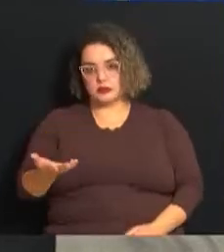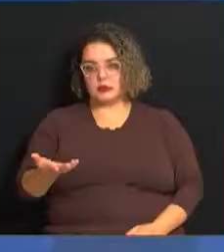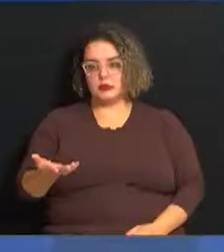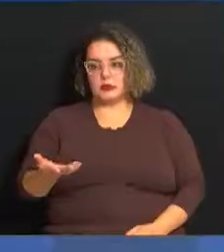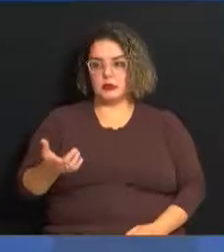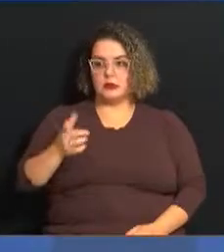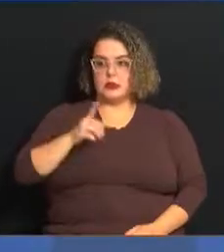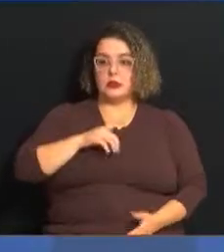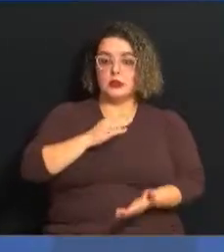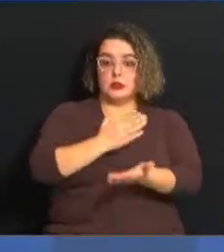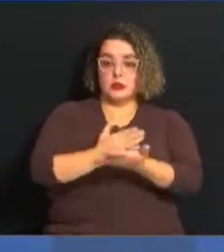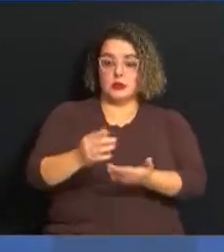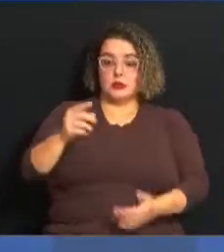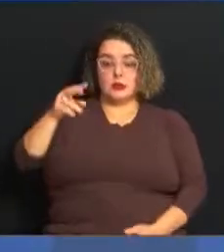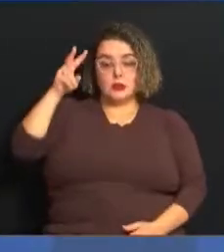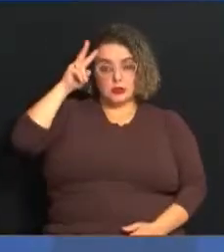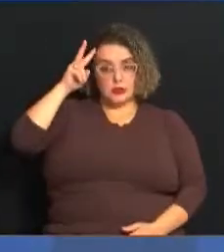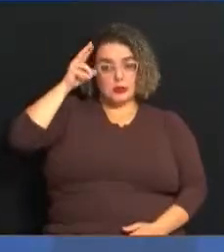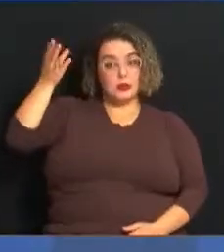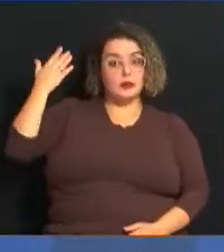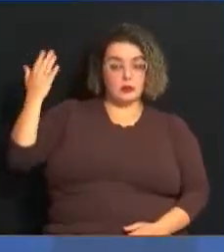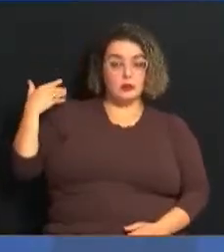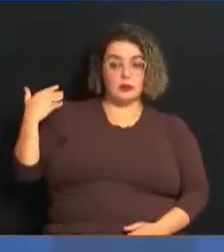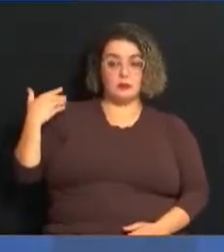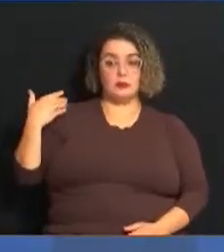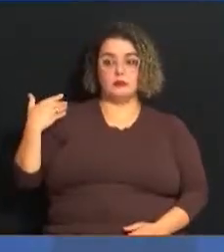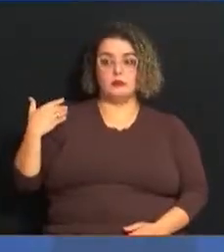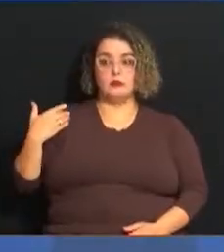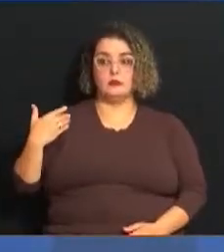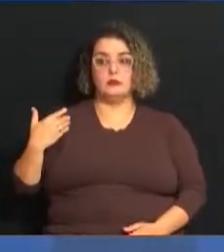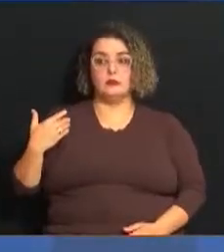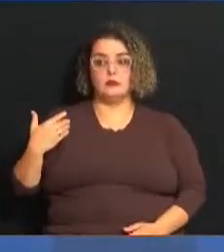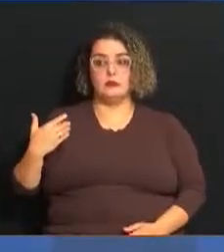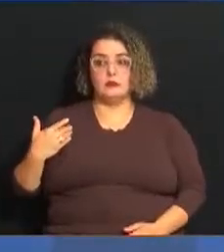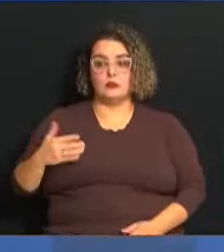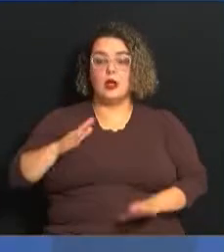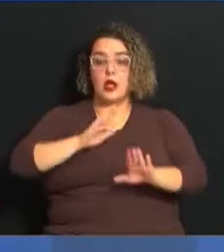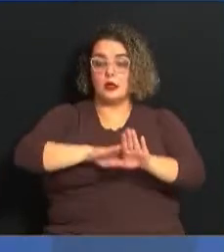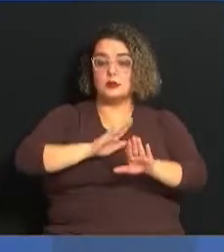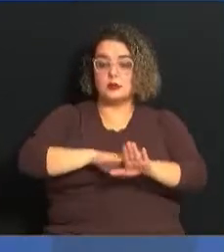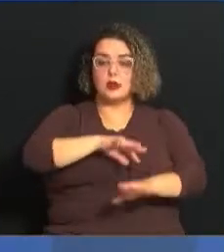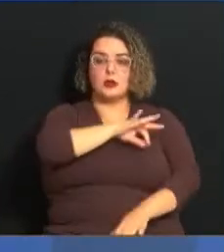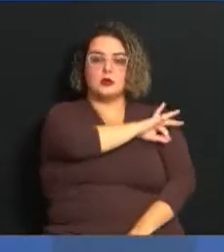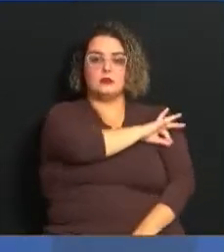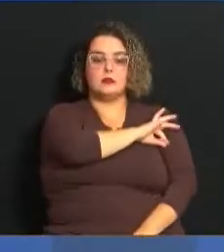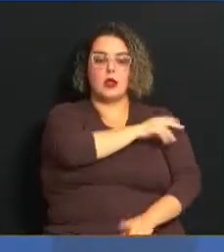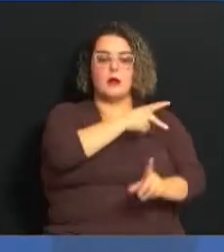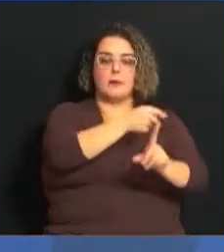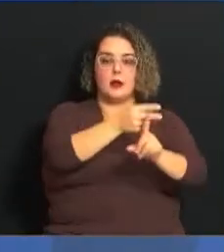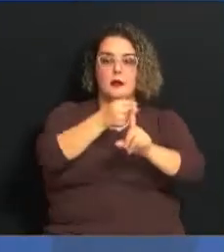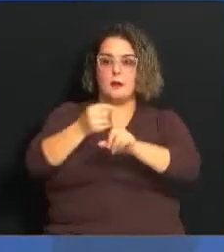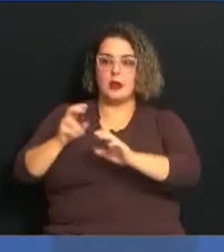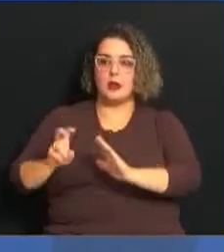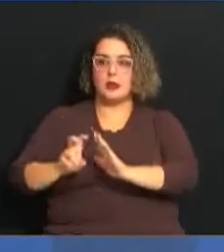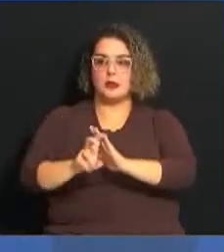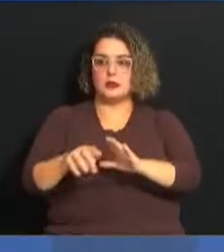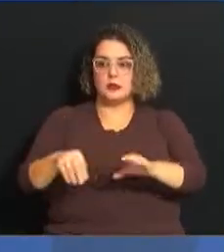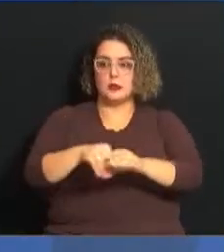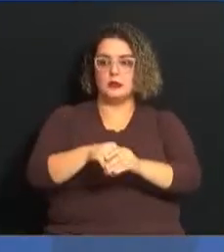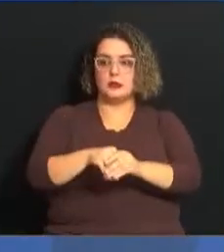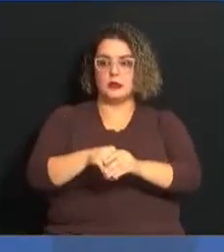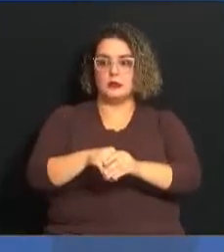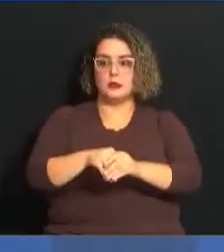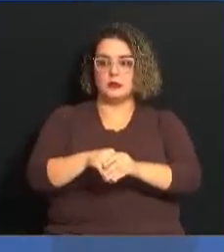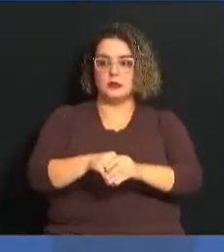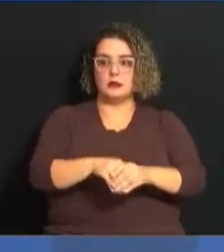começado na última segunda-feira com aquela ação da prefeitura de vacinação nas creches e